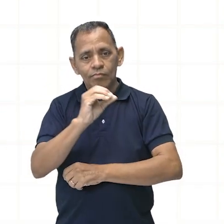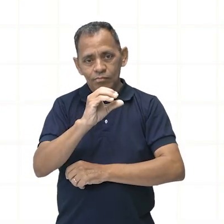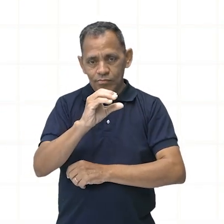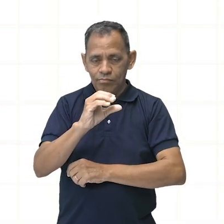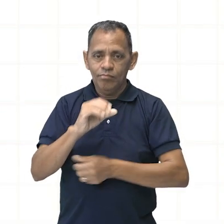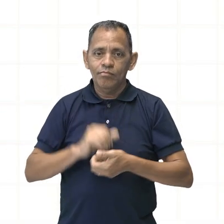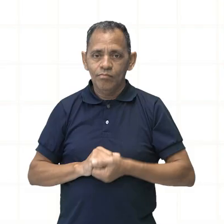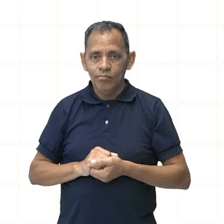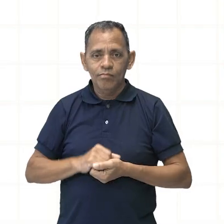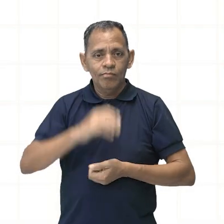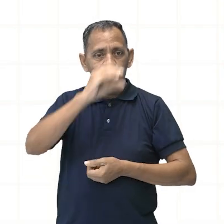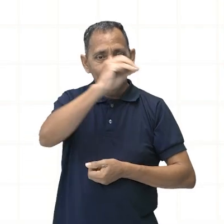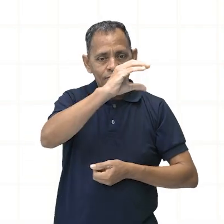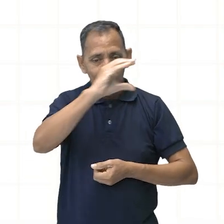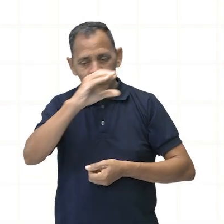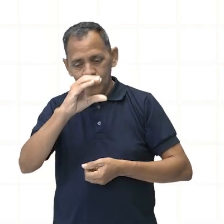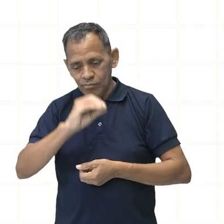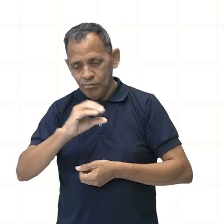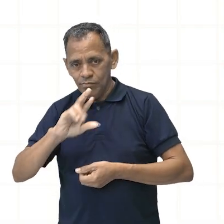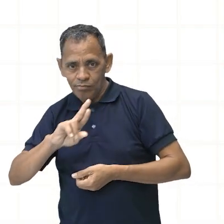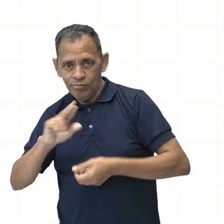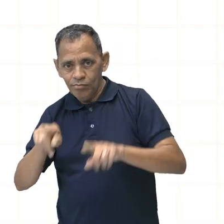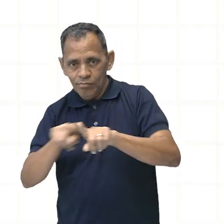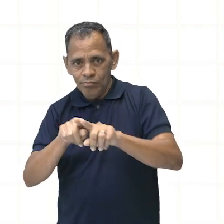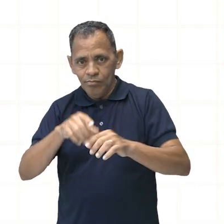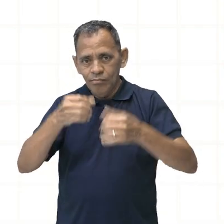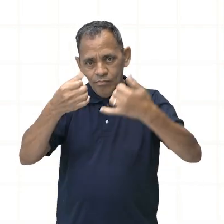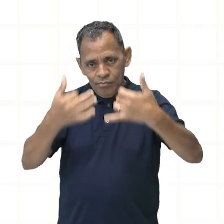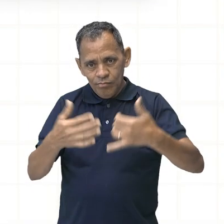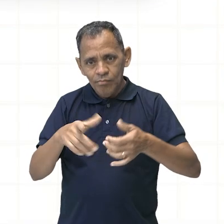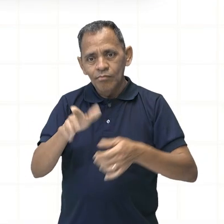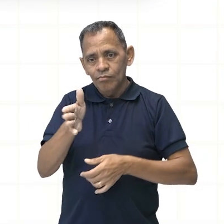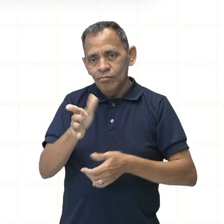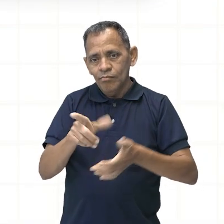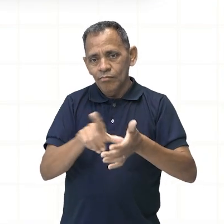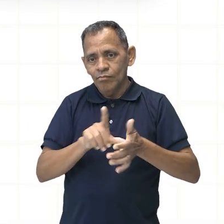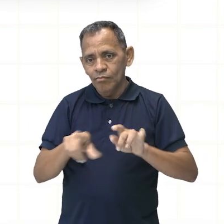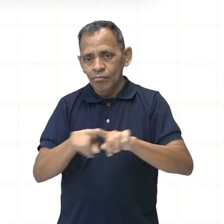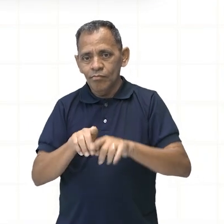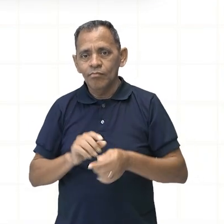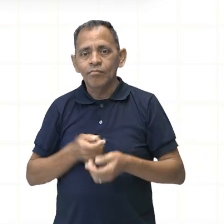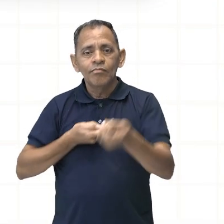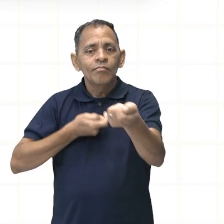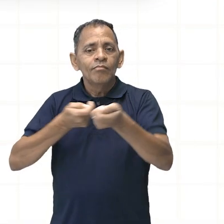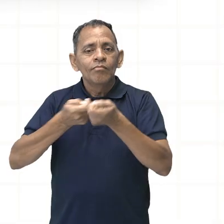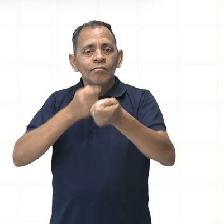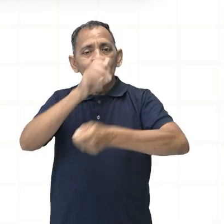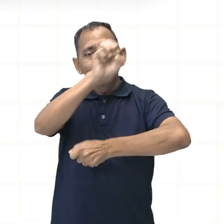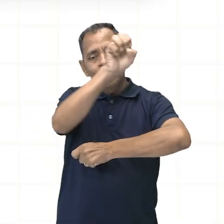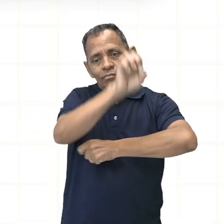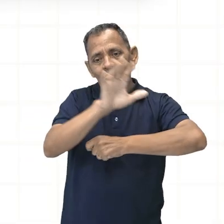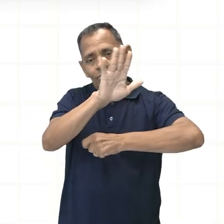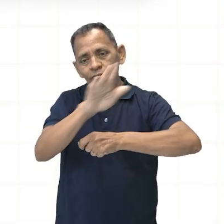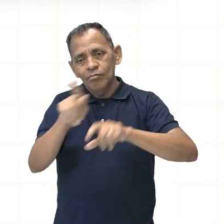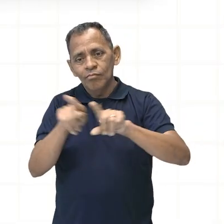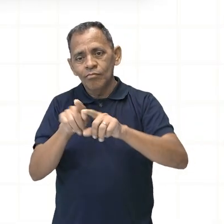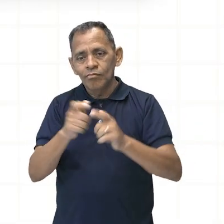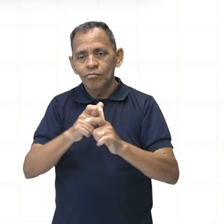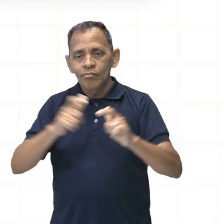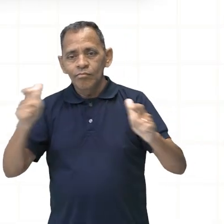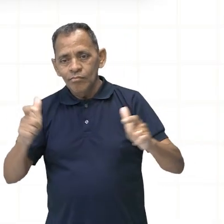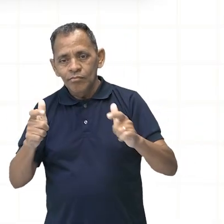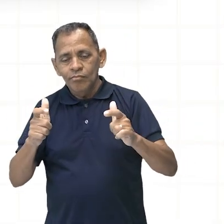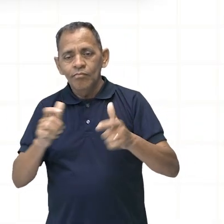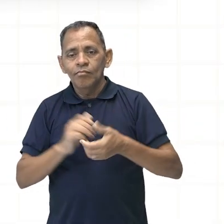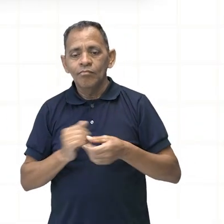e hemisfério oriental, conforme eu já falei para vocês. O domínio europeu permitiu um maior intercâmbio